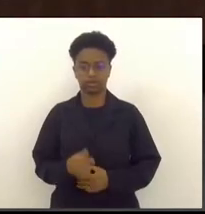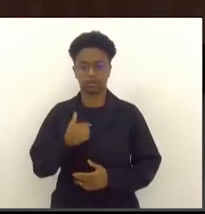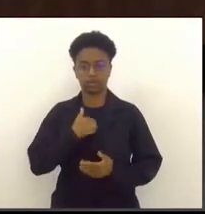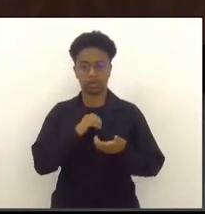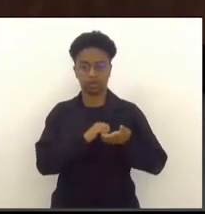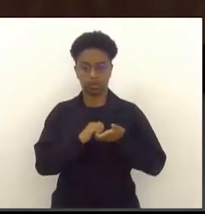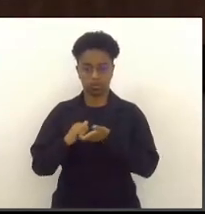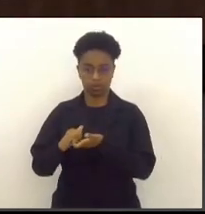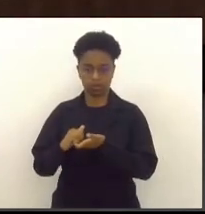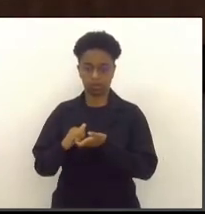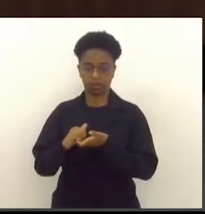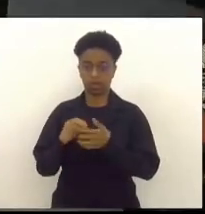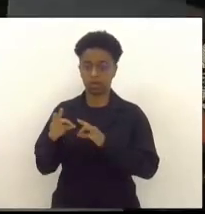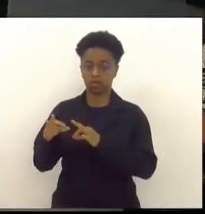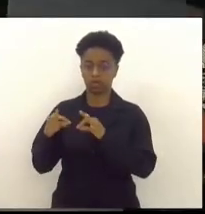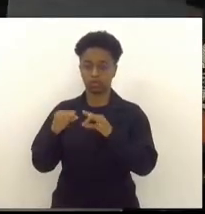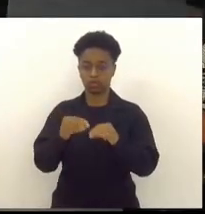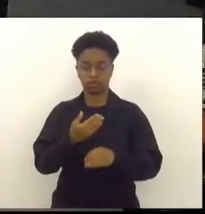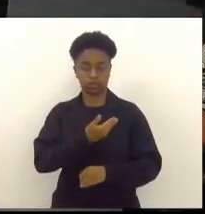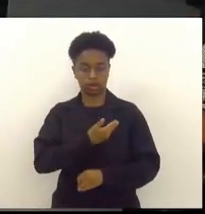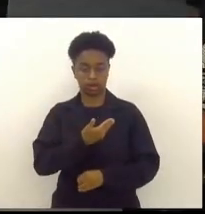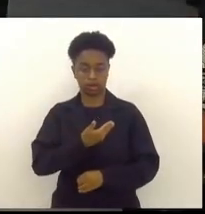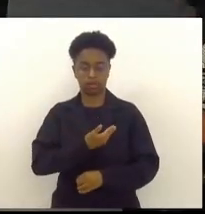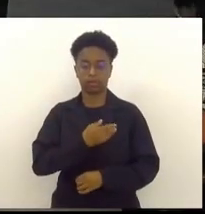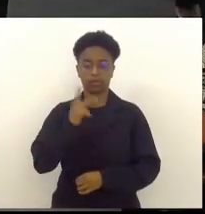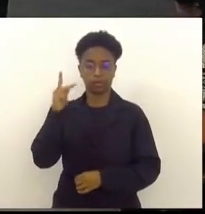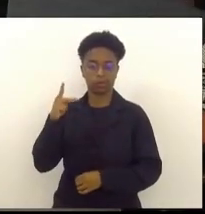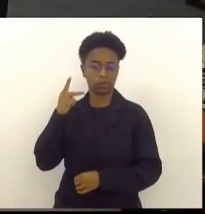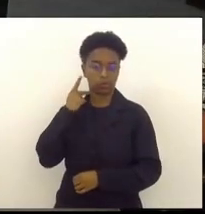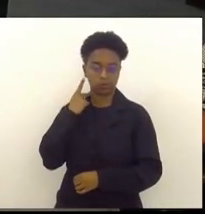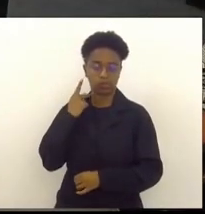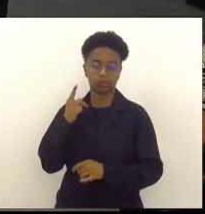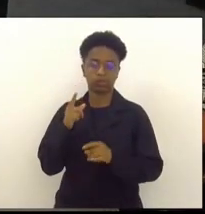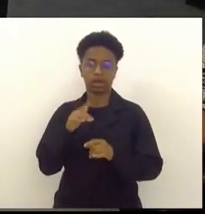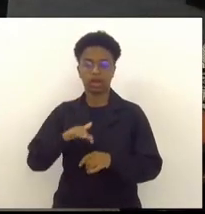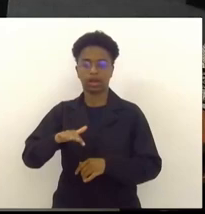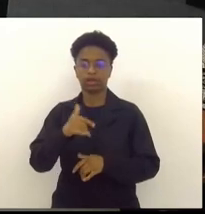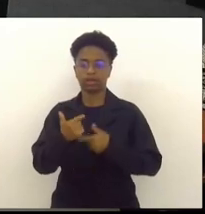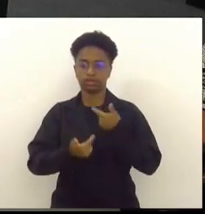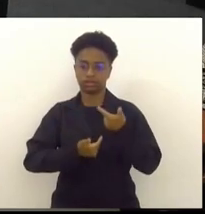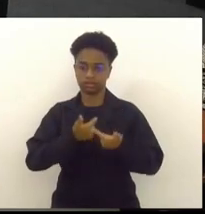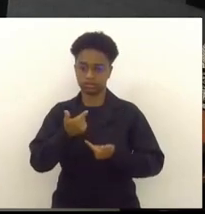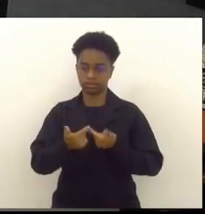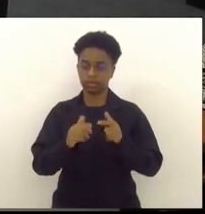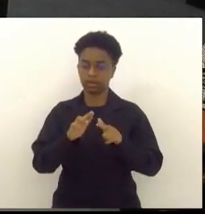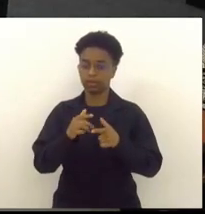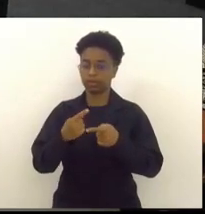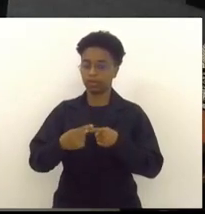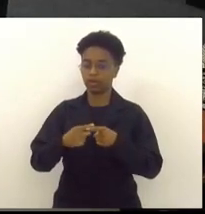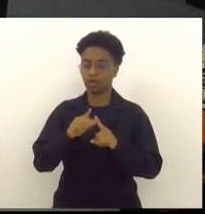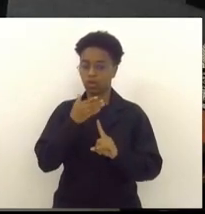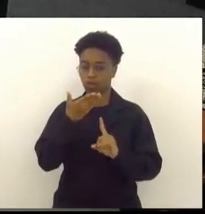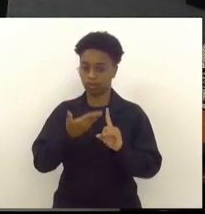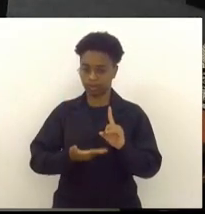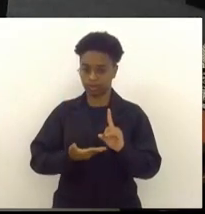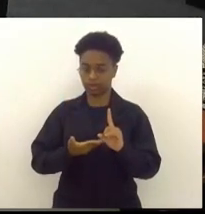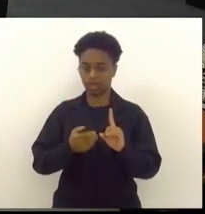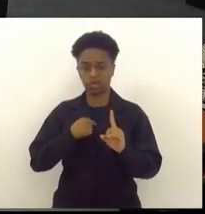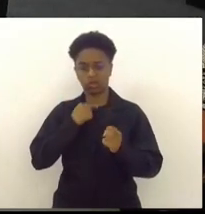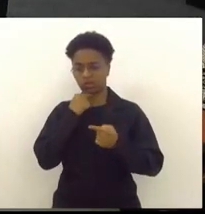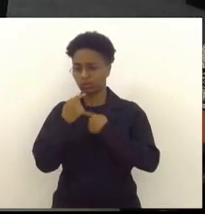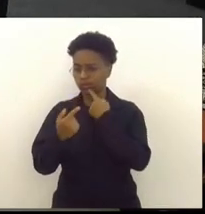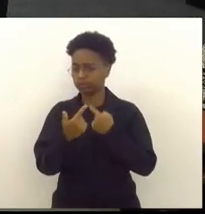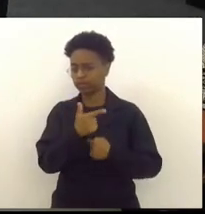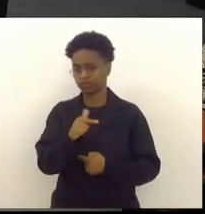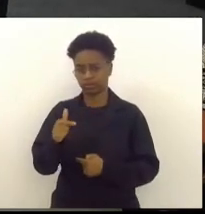Cumprimento todos os meus colegas, procuradores e procuradoras do trabalho, porque esta homenagem é, sem dúvida, uma